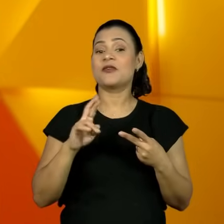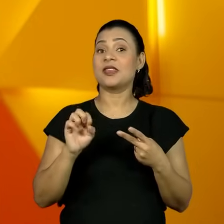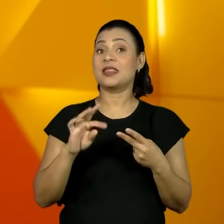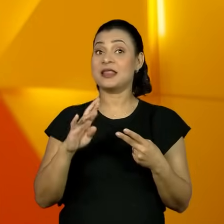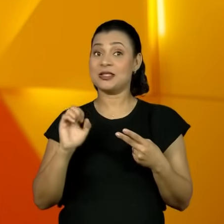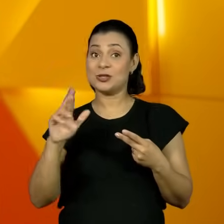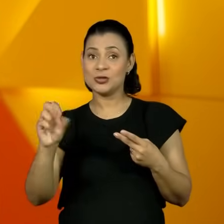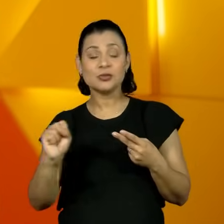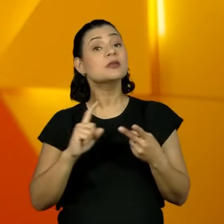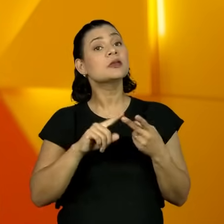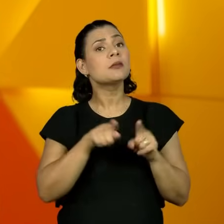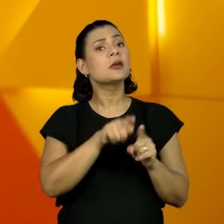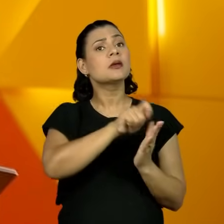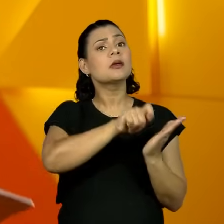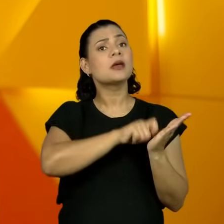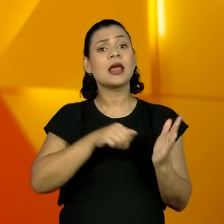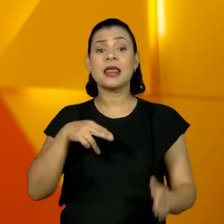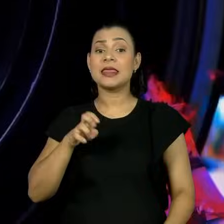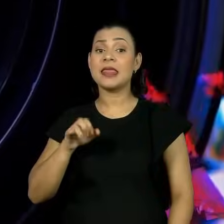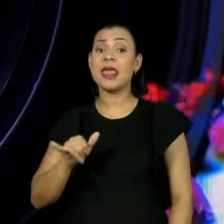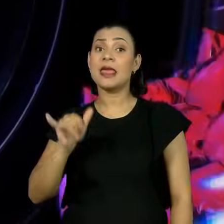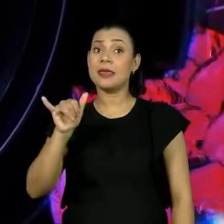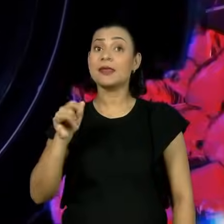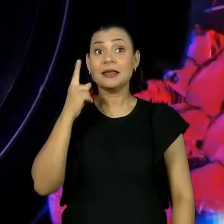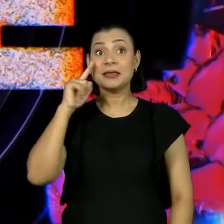escritor e pensador Ney Lopes.